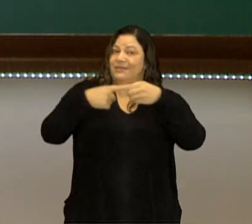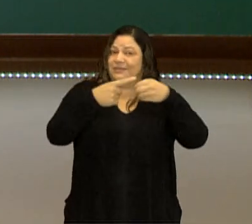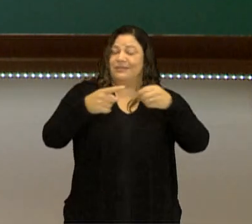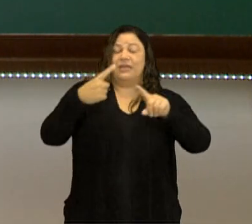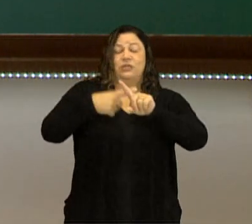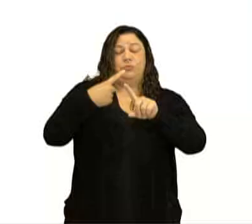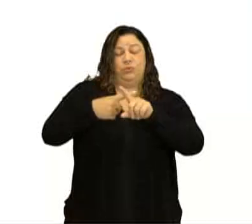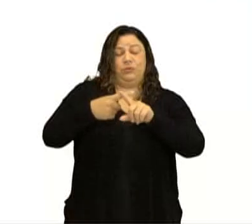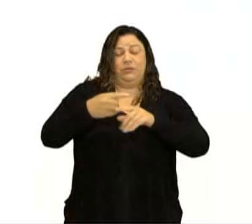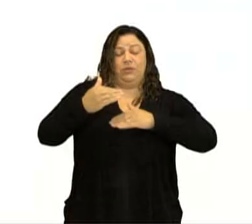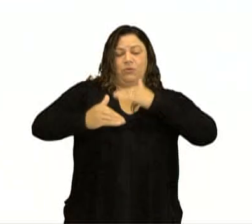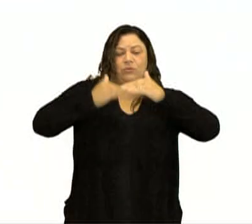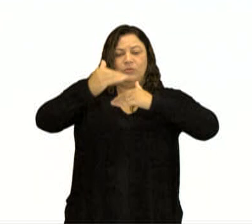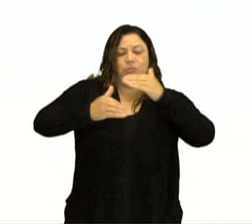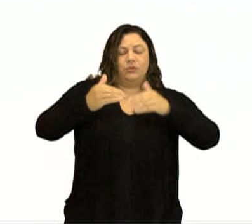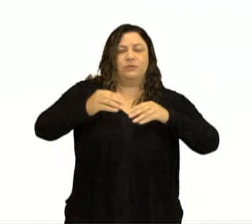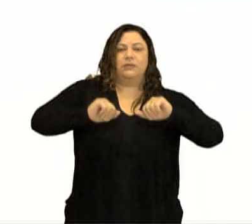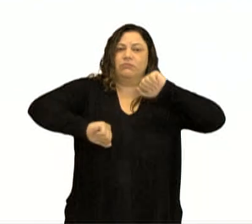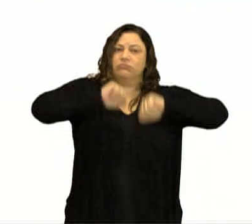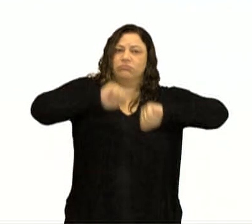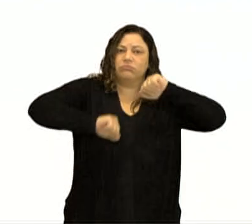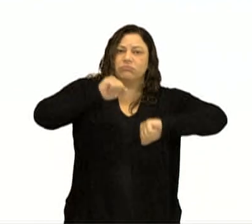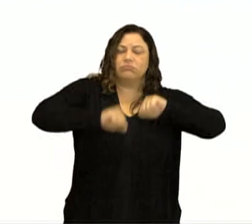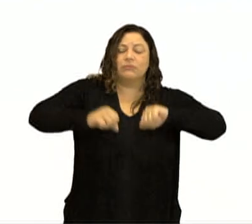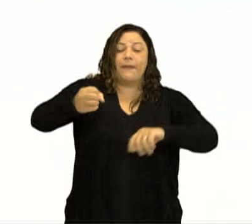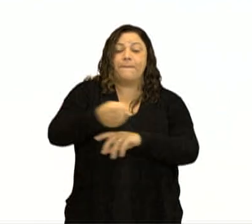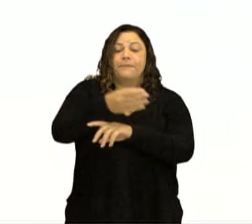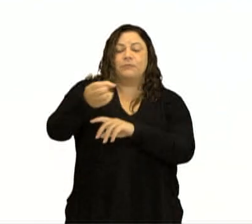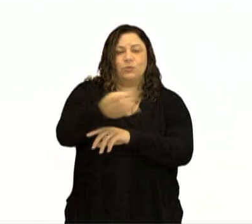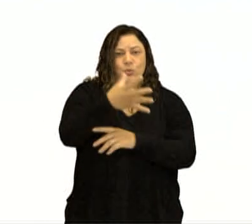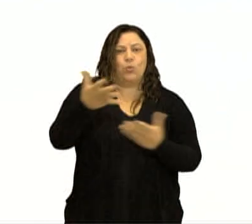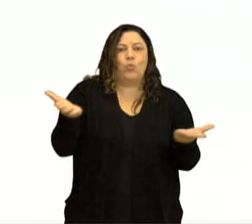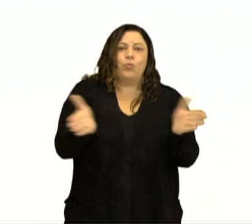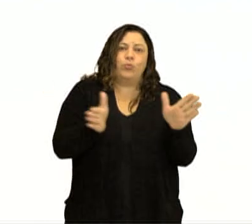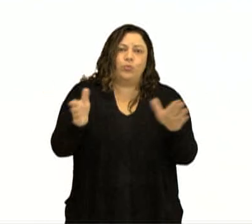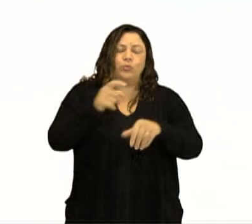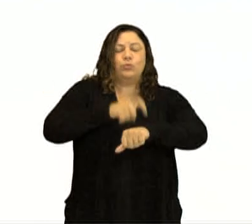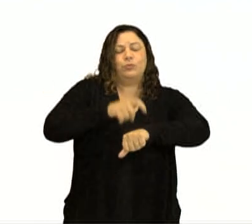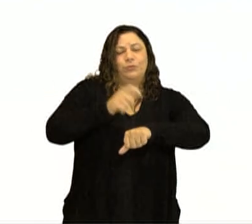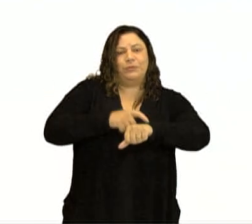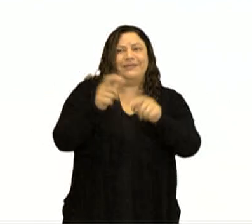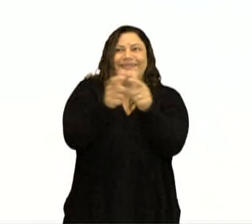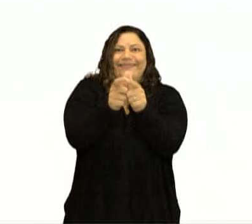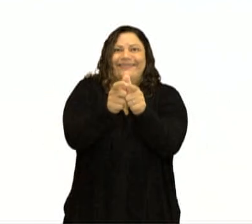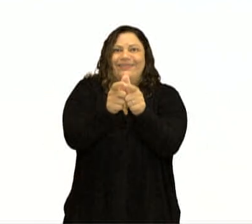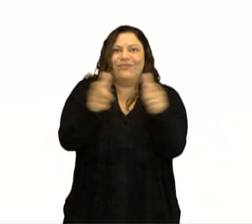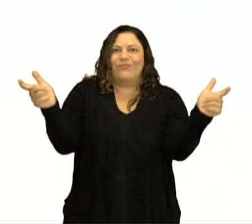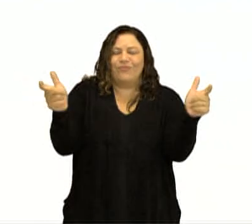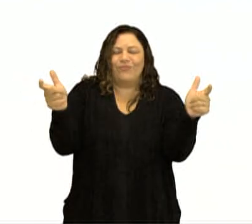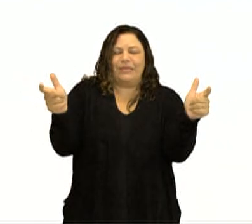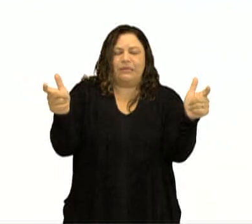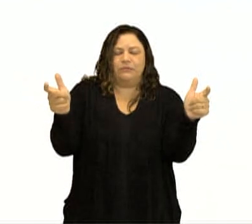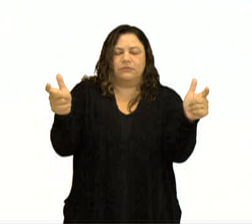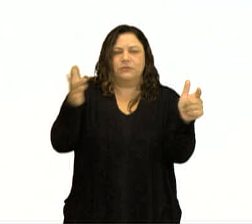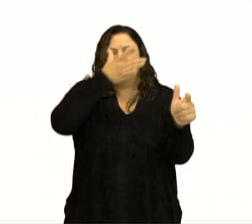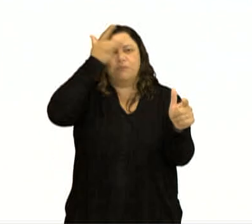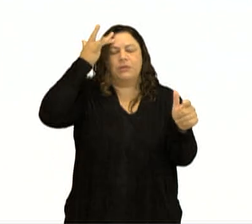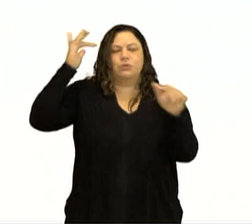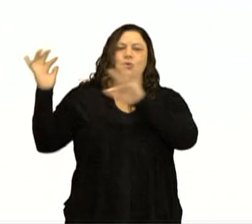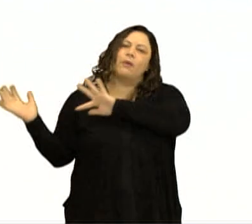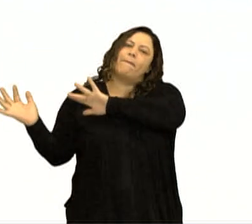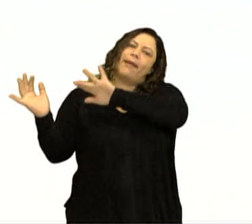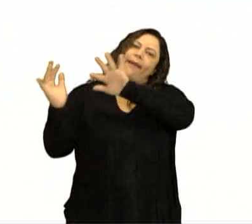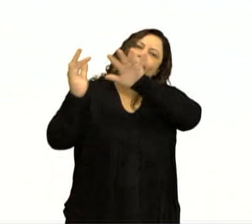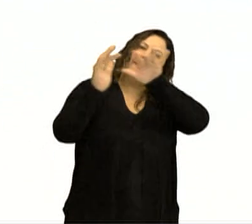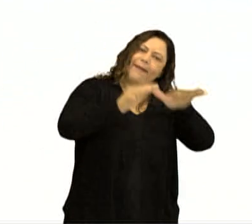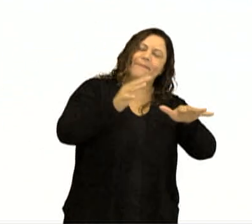ser recente na indústria, então nesse momento, e vai haver um grande aumento da demografia. Por quê? Porque